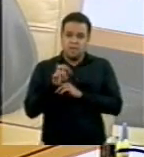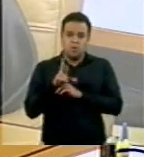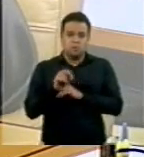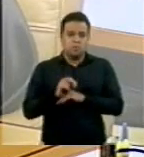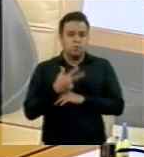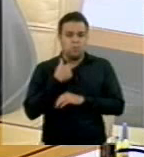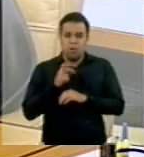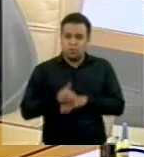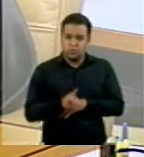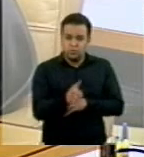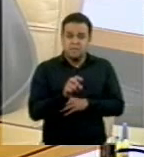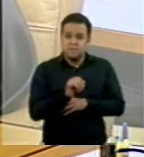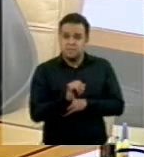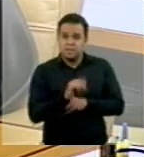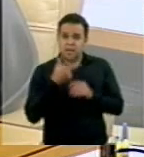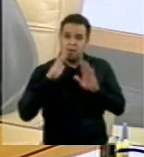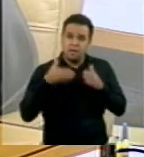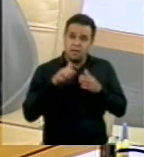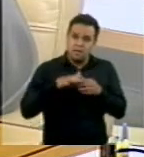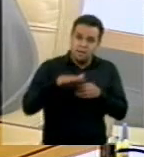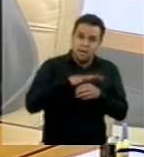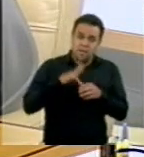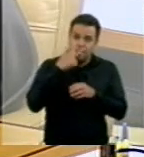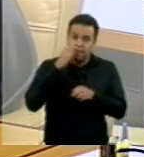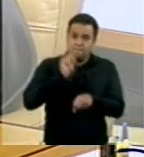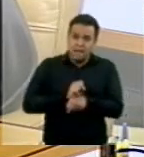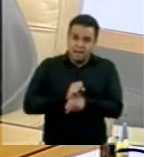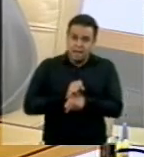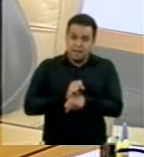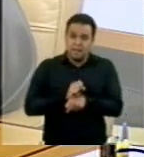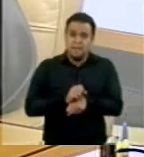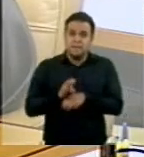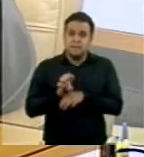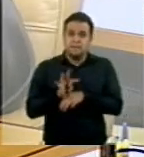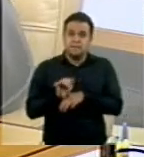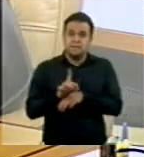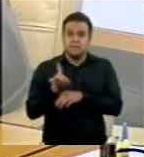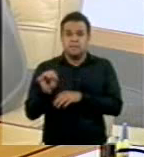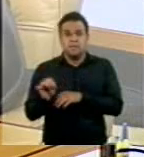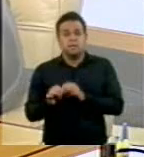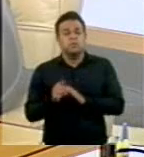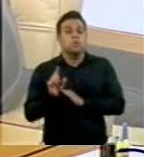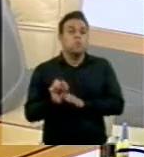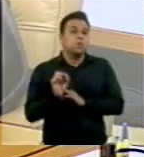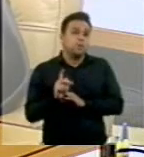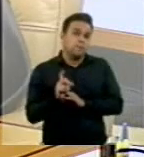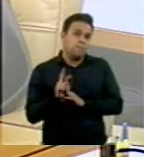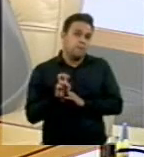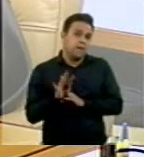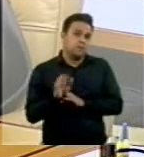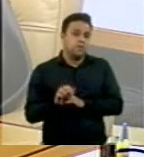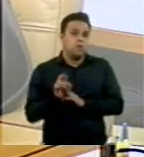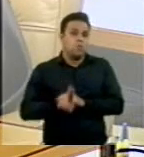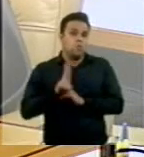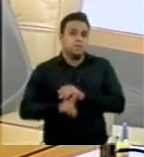se eles operam no sentido de congelar o status quo de práticas empregatícias discriminatórias